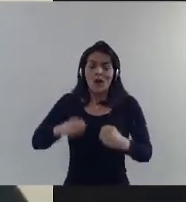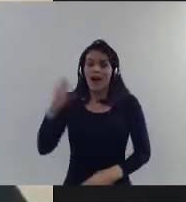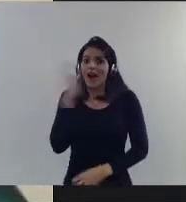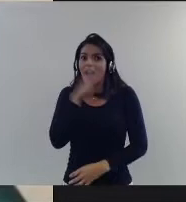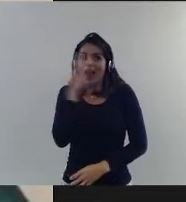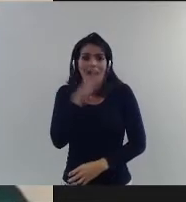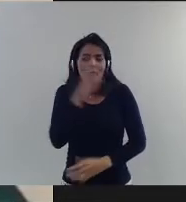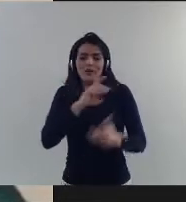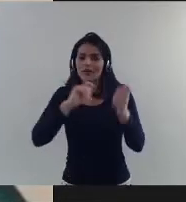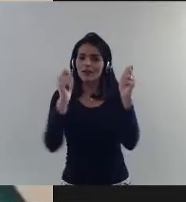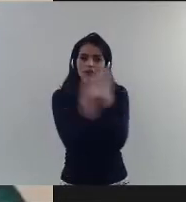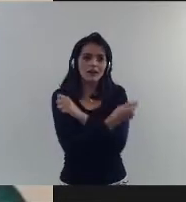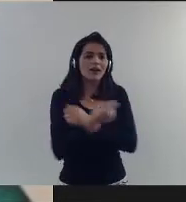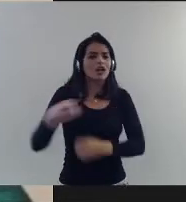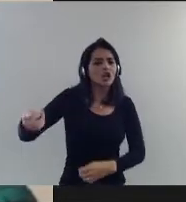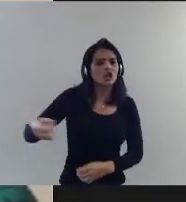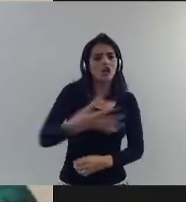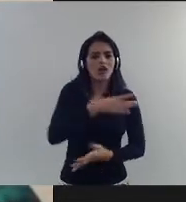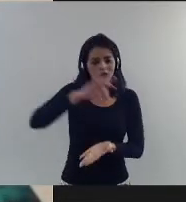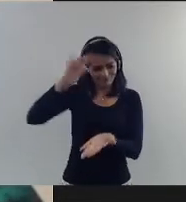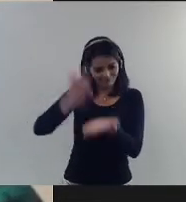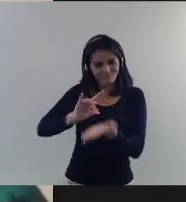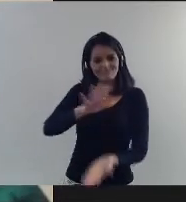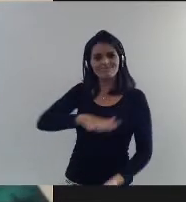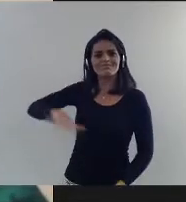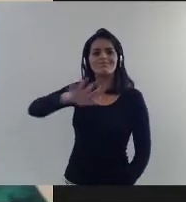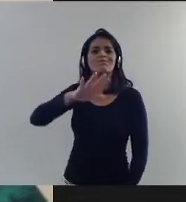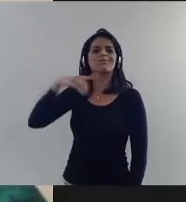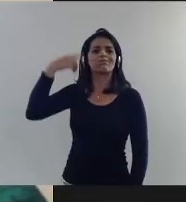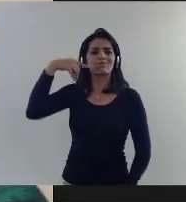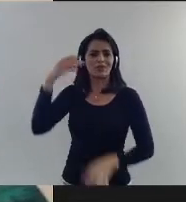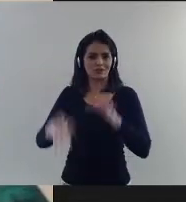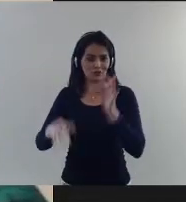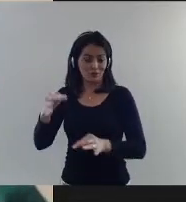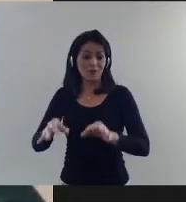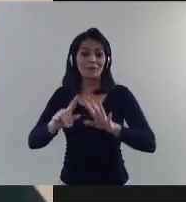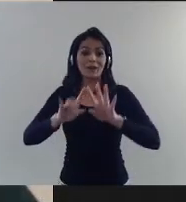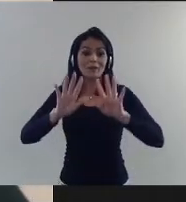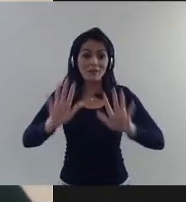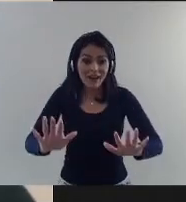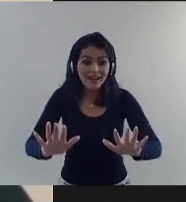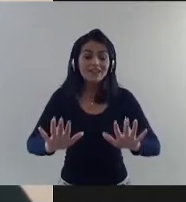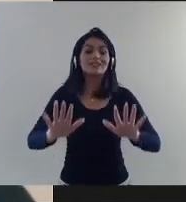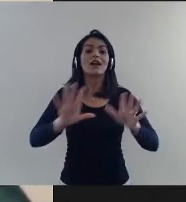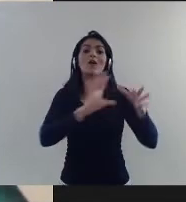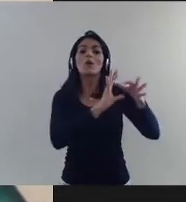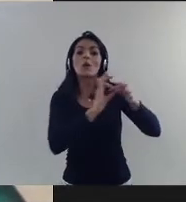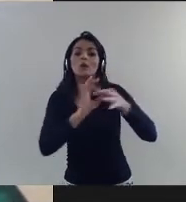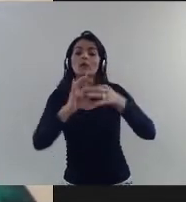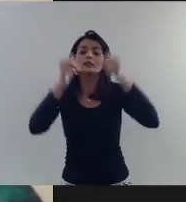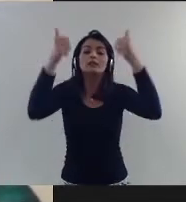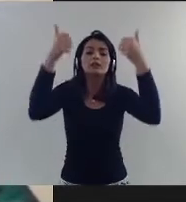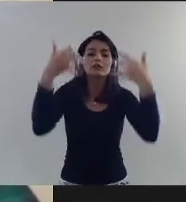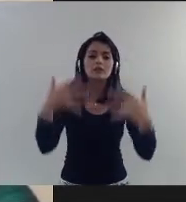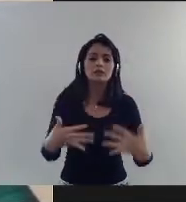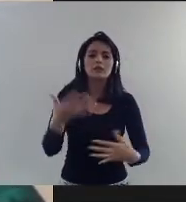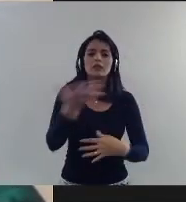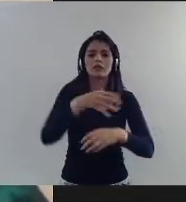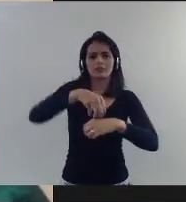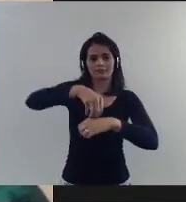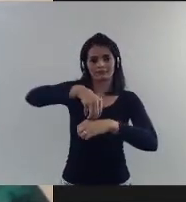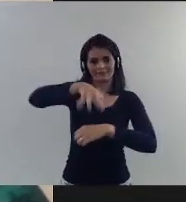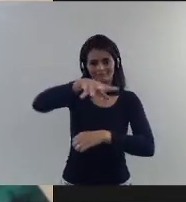nova realidade da advocacia, mas é esse contexto, Vinícius, que eu queria